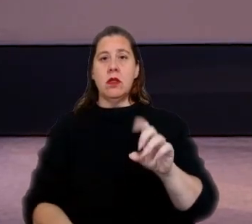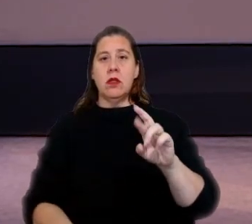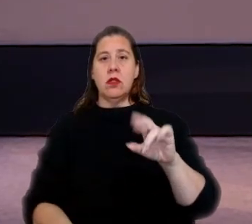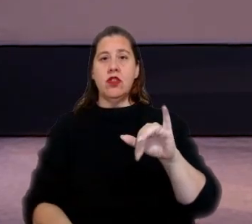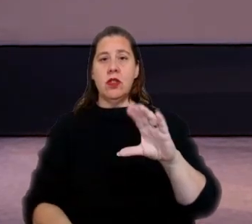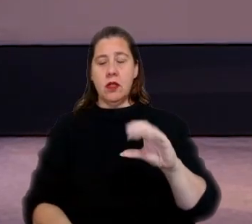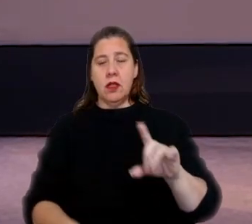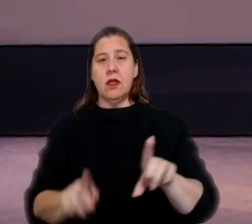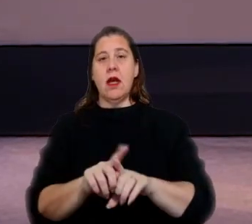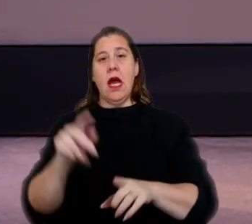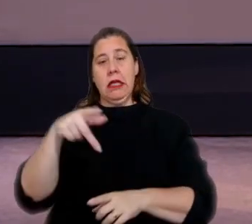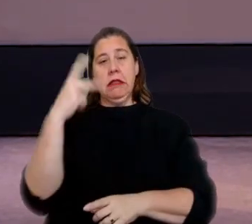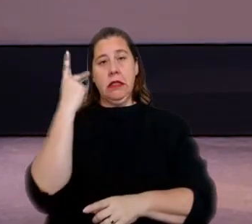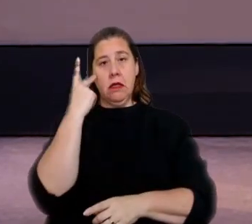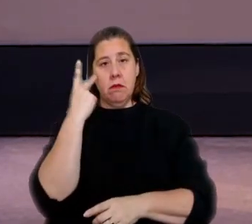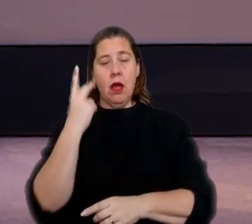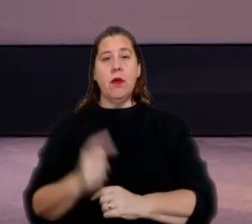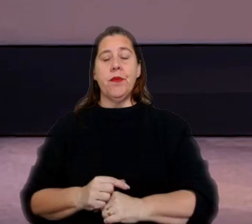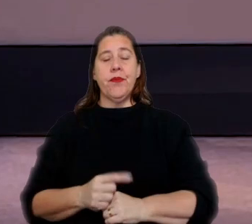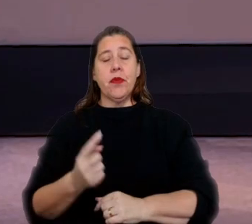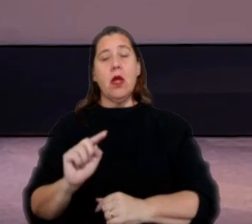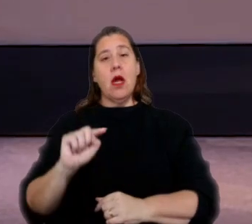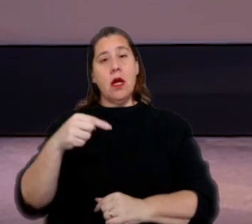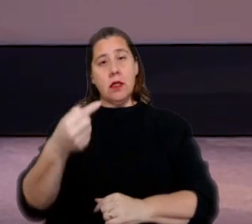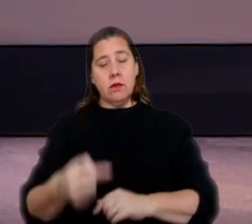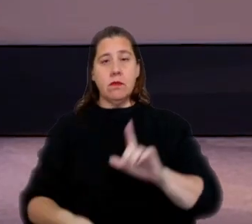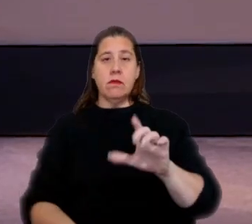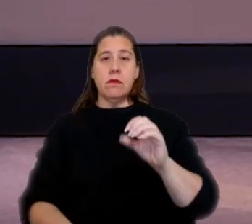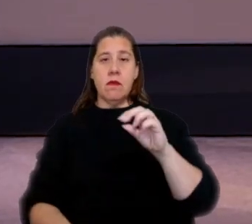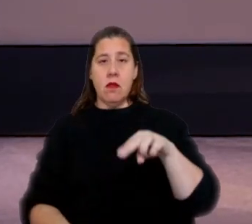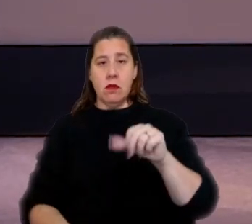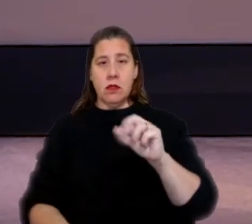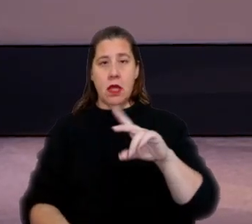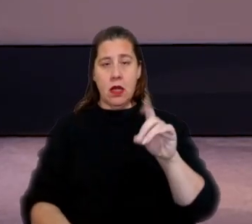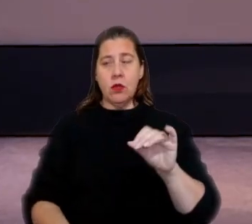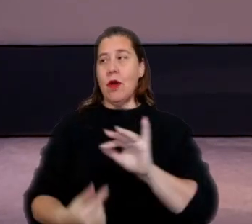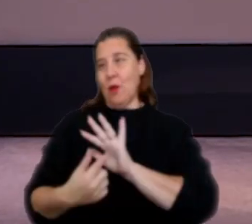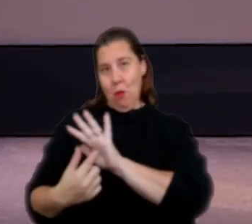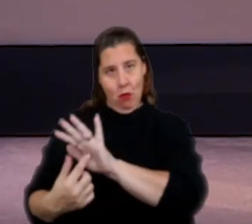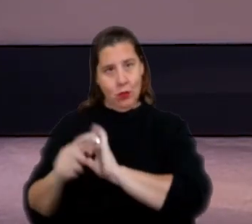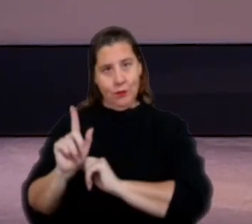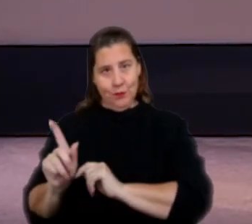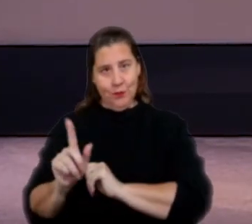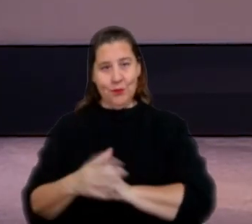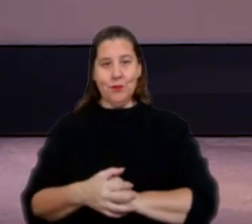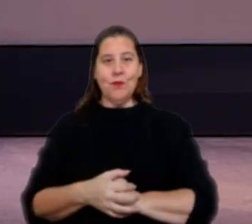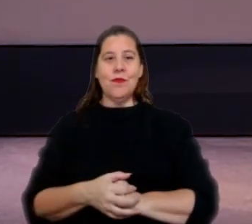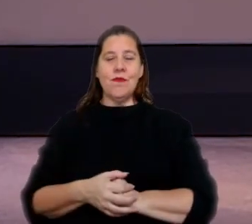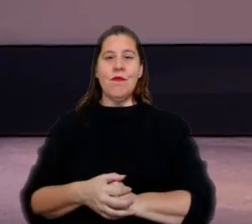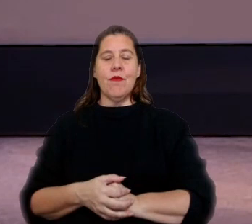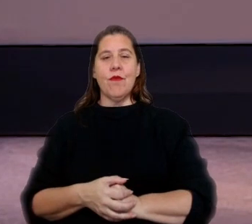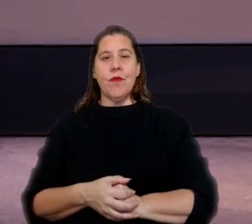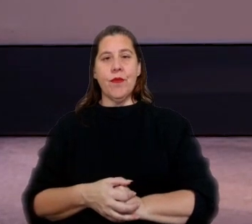DERDIC PUC São Paulo. Passo a palavra para a Flávia e depois, quando o Leonardo Sanches for falar com a gente, eu apresento o